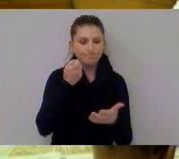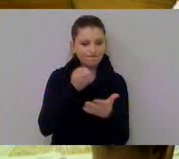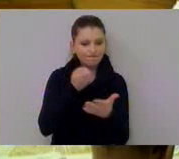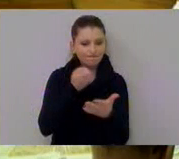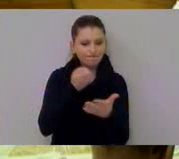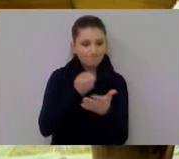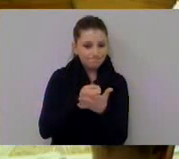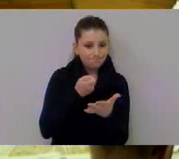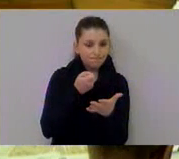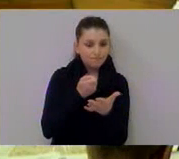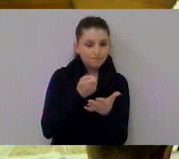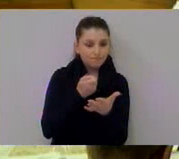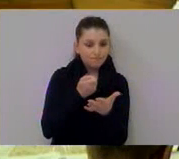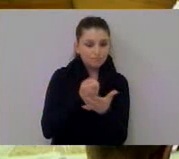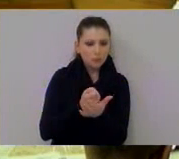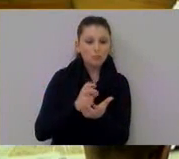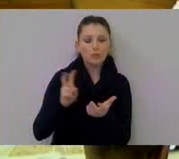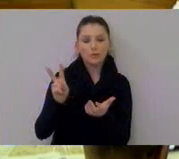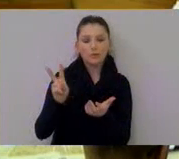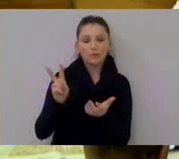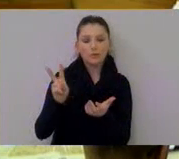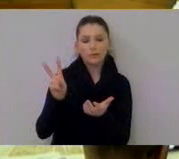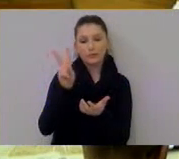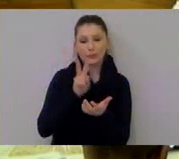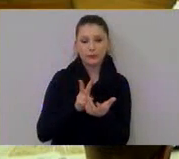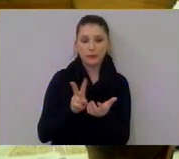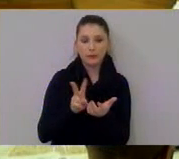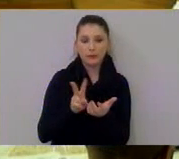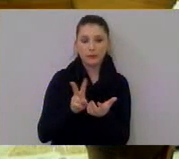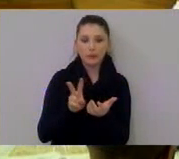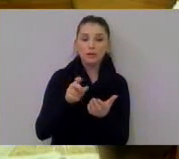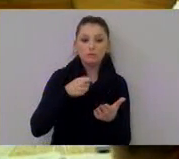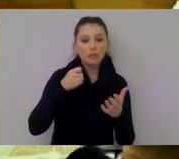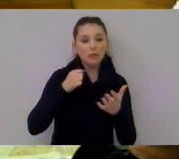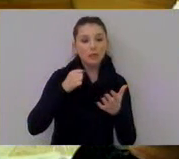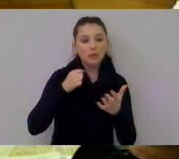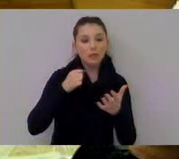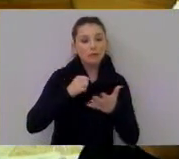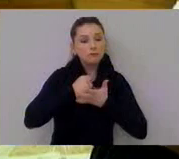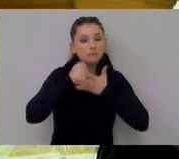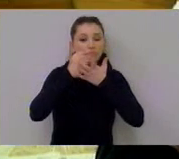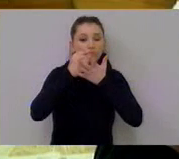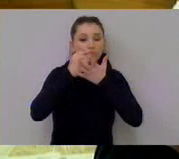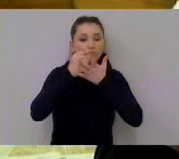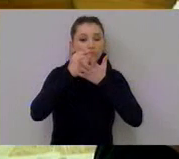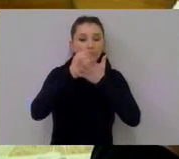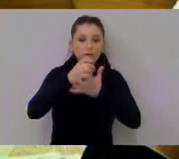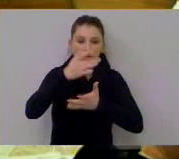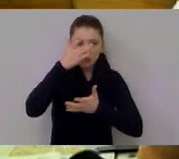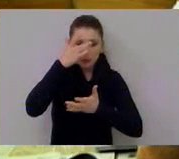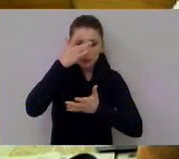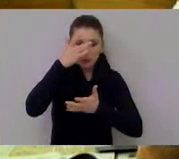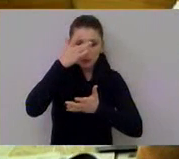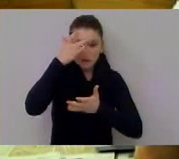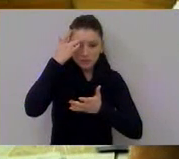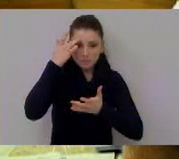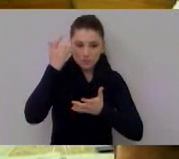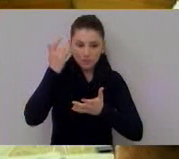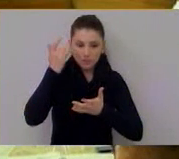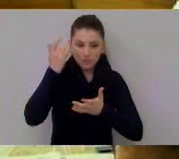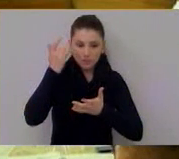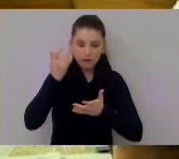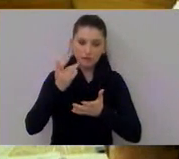das comunidades. Se não pode atender na totalidade,